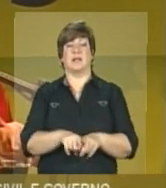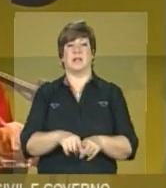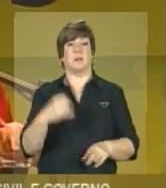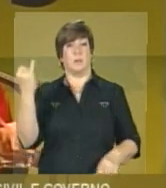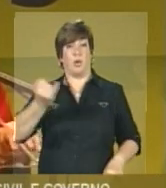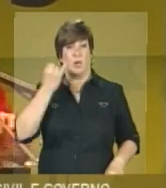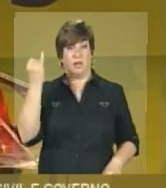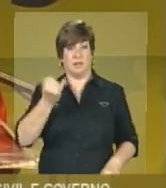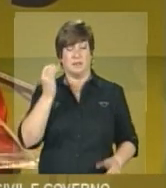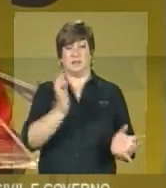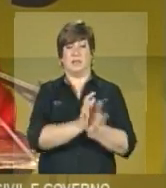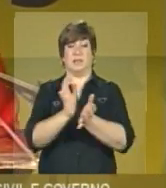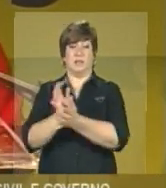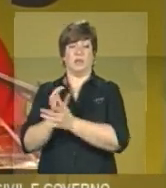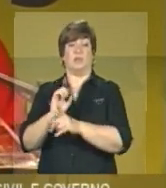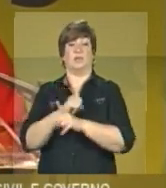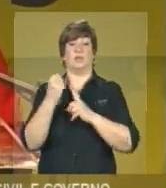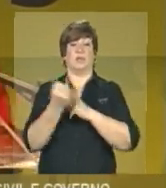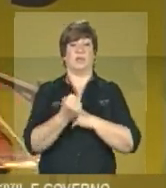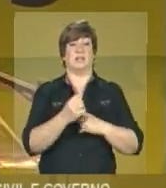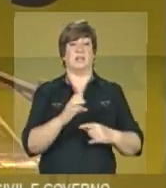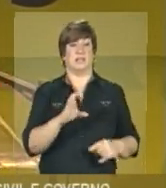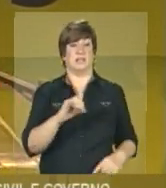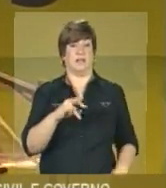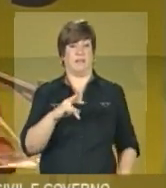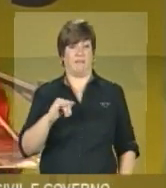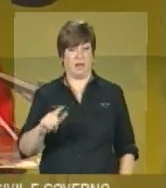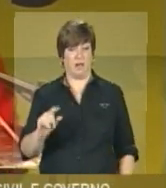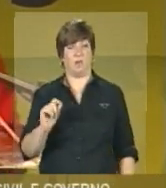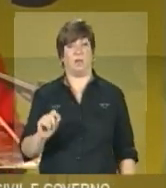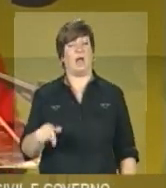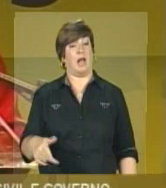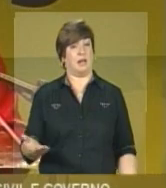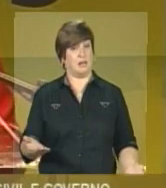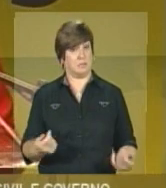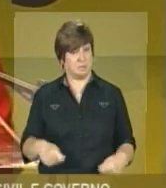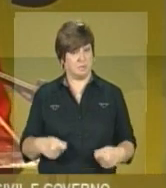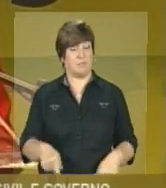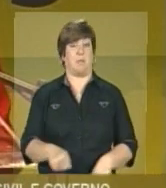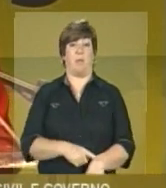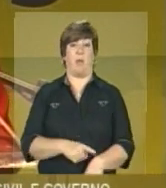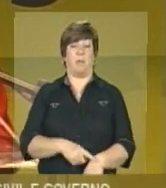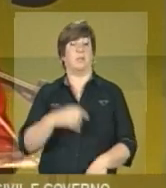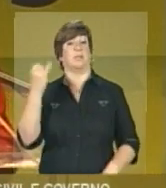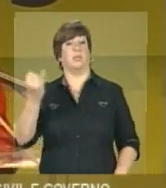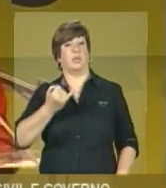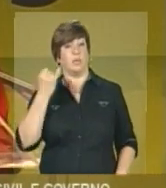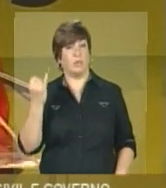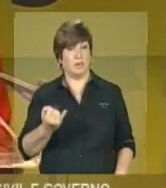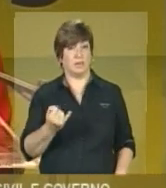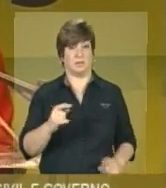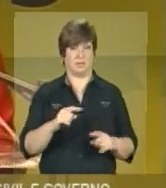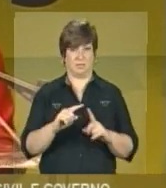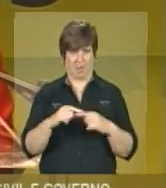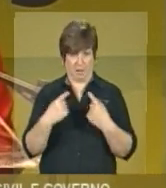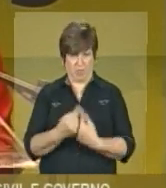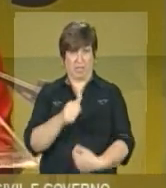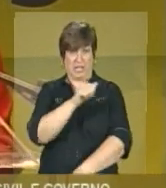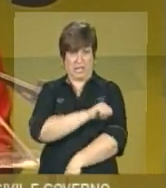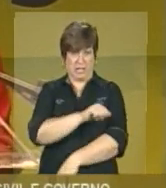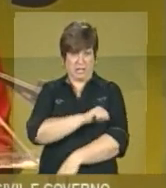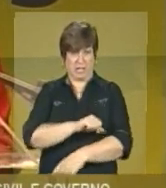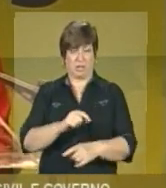sociedade civil, deve ser um momento importante de um processo de renovação